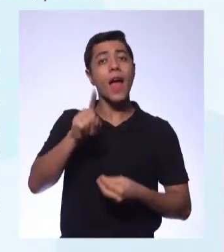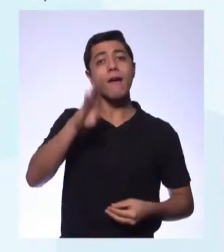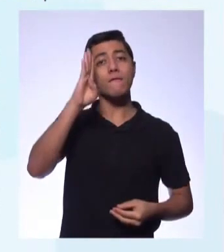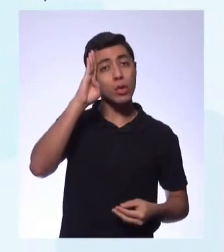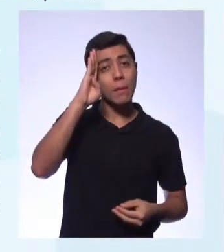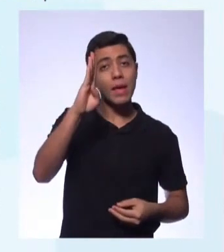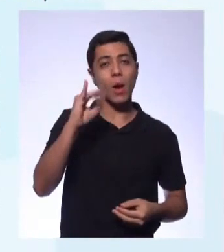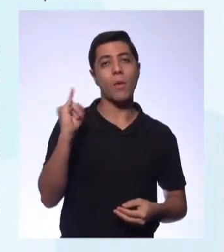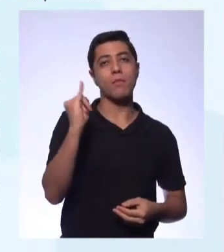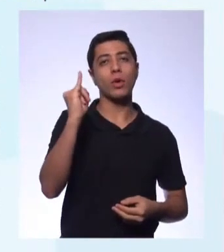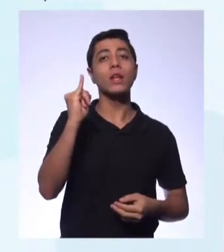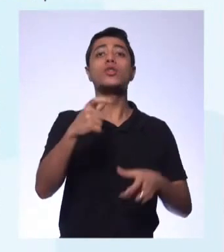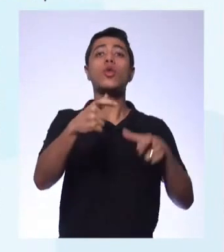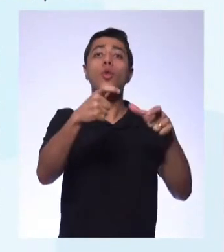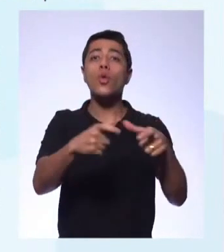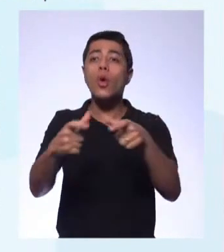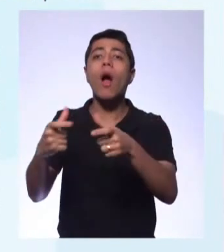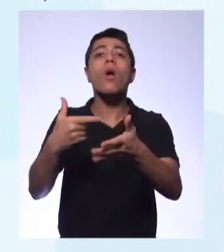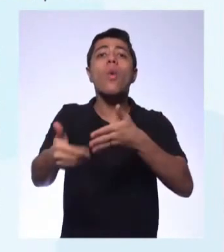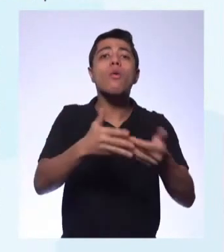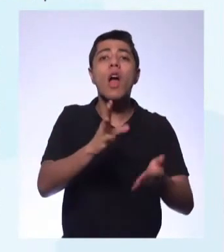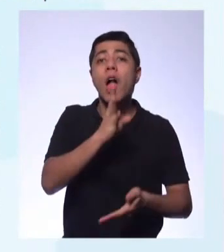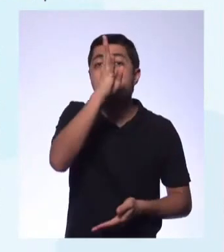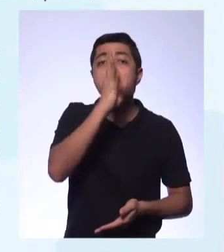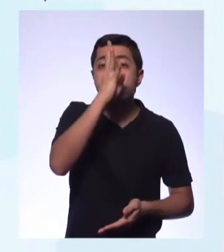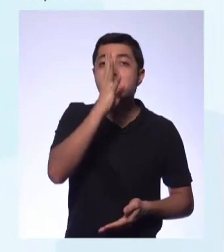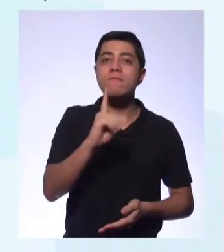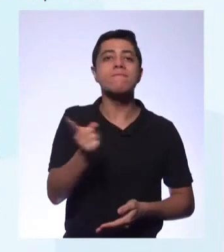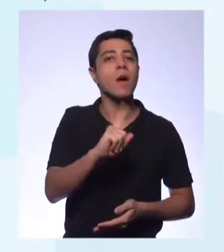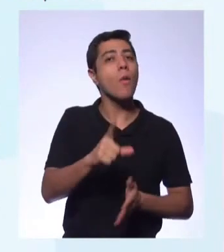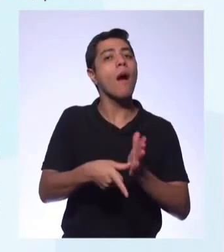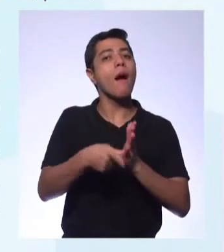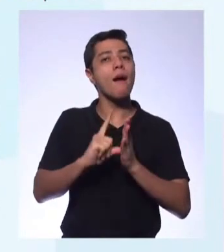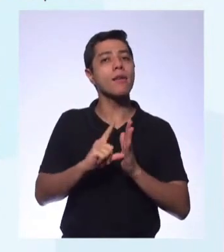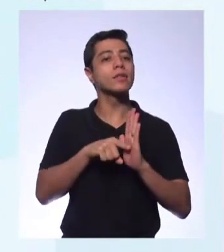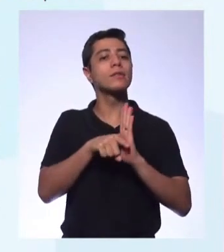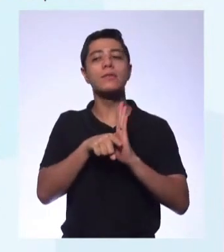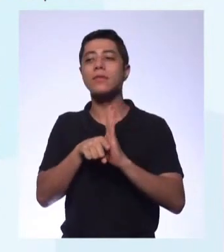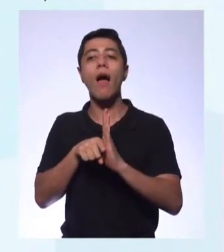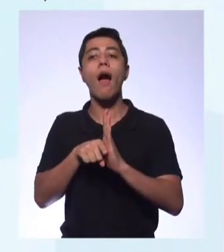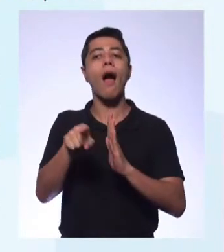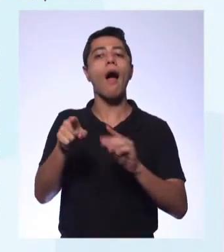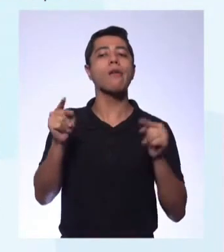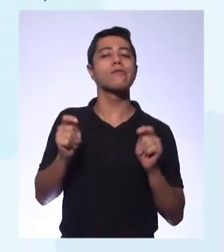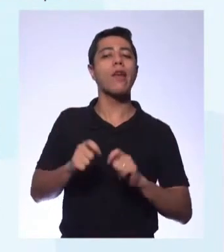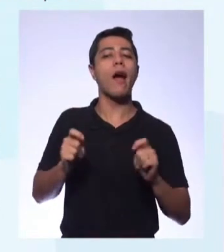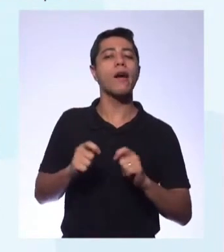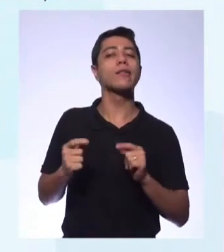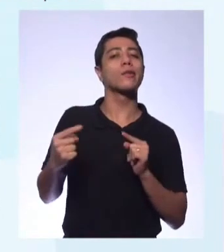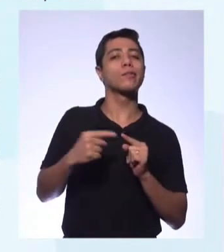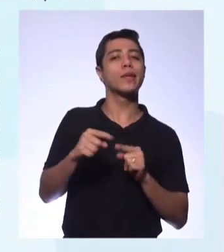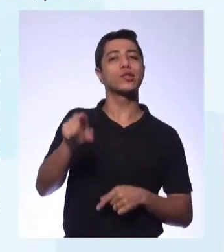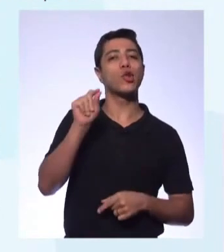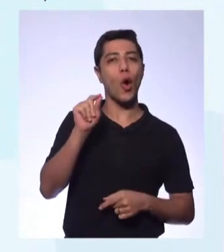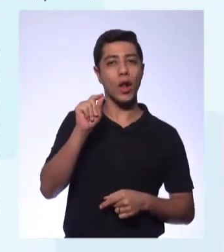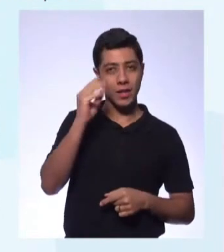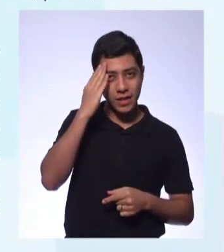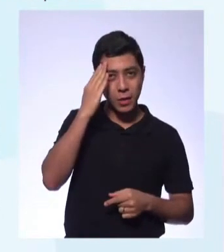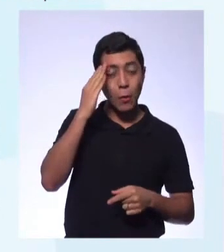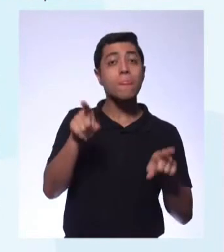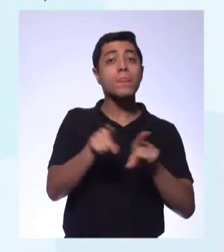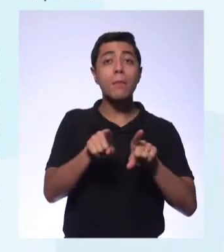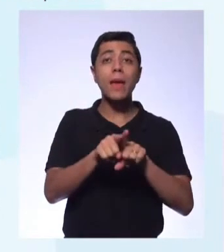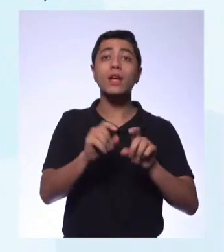à proposta que vocês vão colocar ali. O show pode acontecer apenas para a comunidade interna. para os alunos, né, para a equipe escolar,